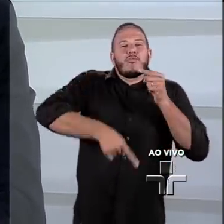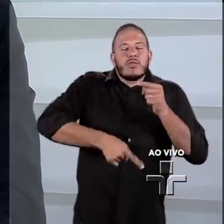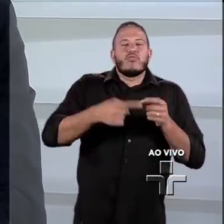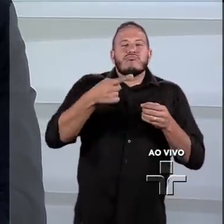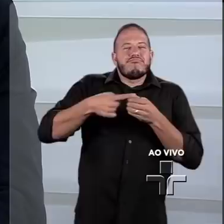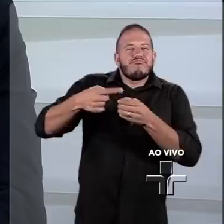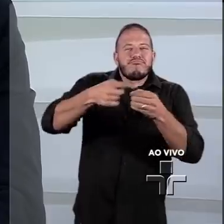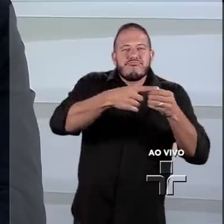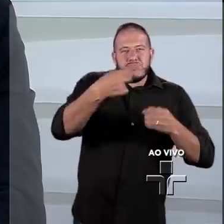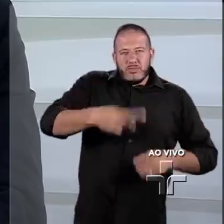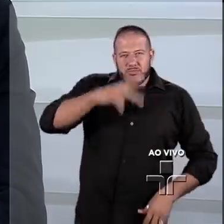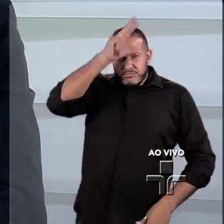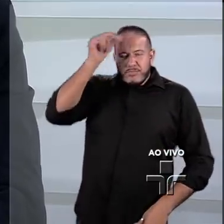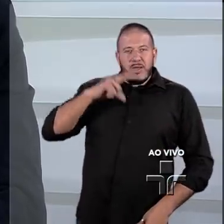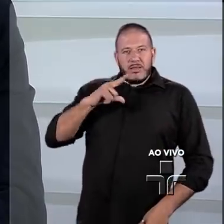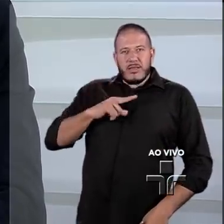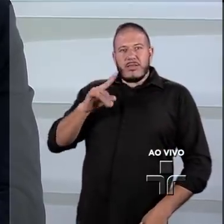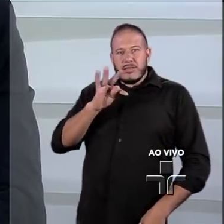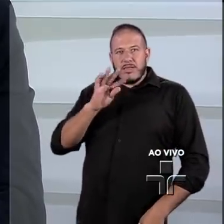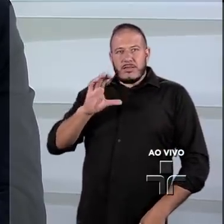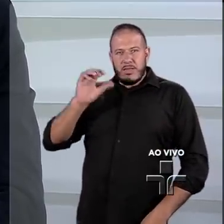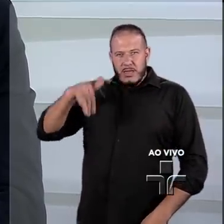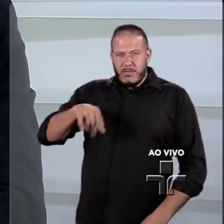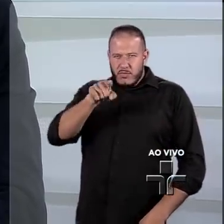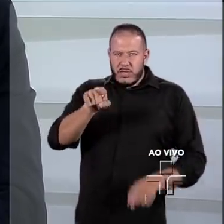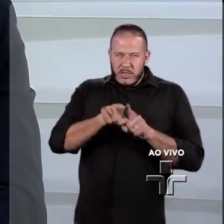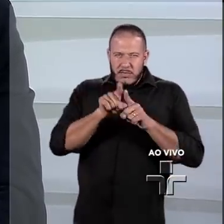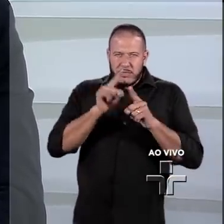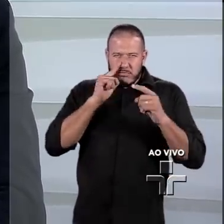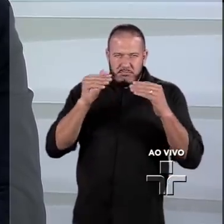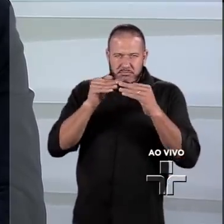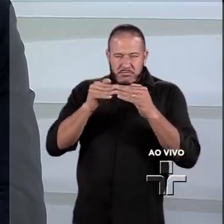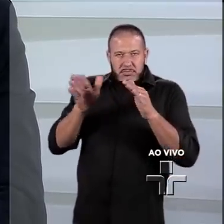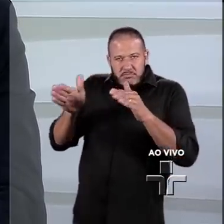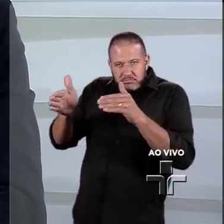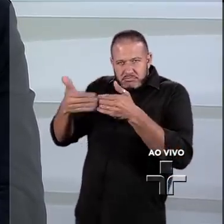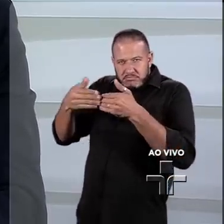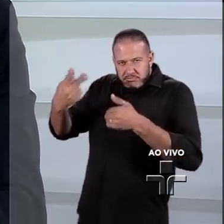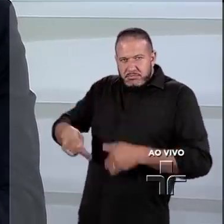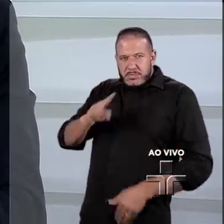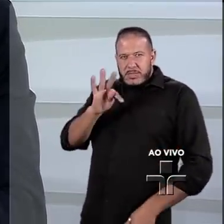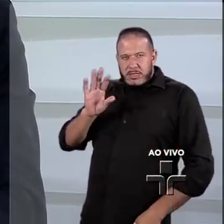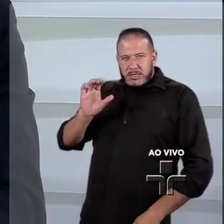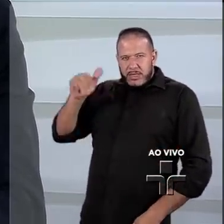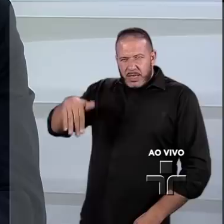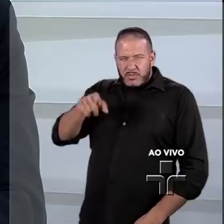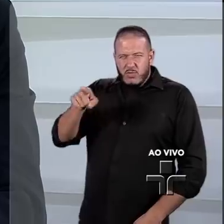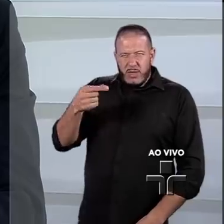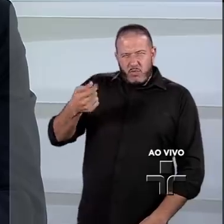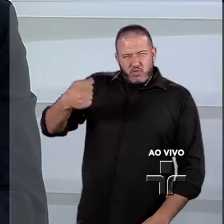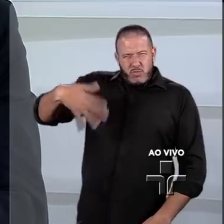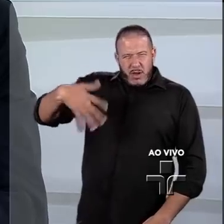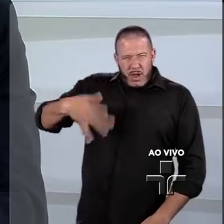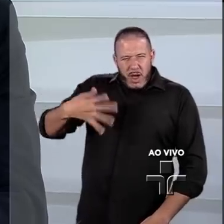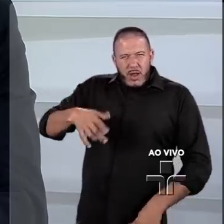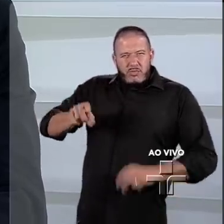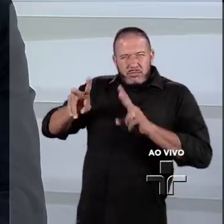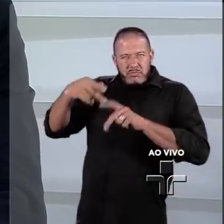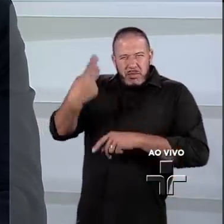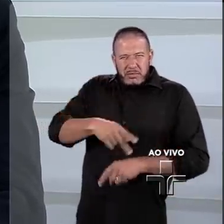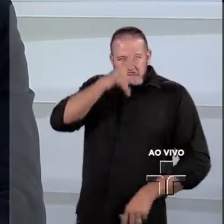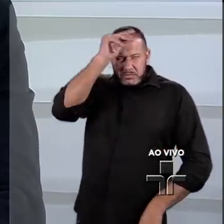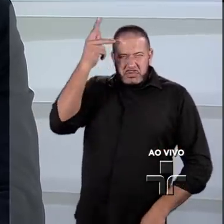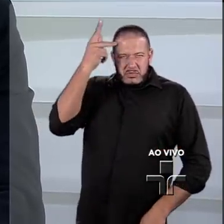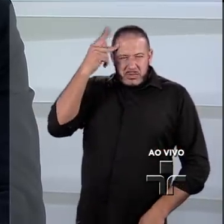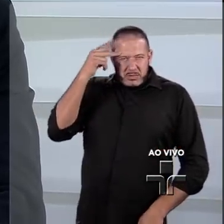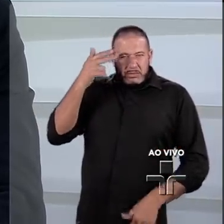municípios ter tribunais de contas. O senhor também é a favor do fechamento do tribunal? Ele não custa muito para a cidade e emperra